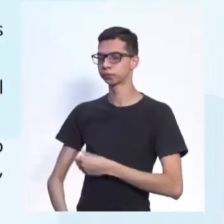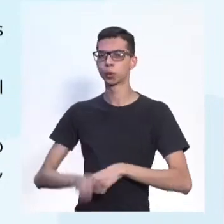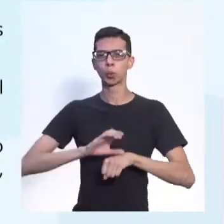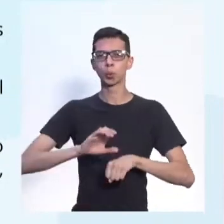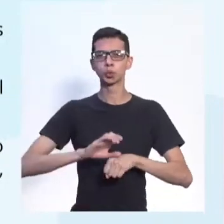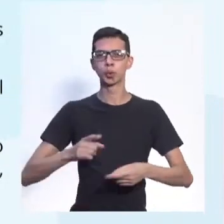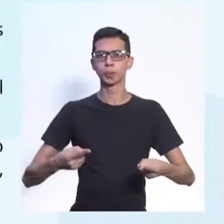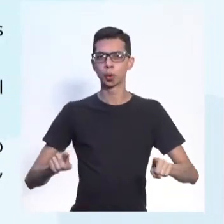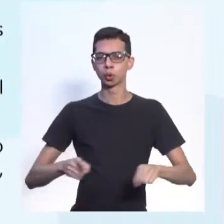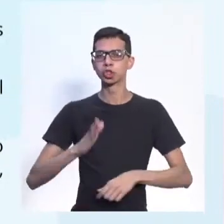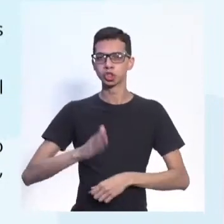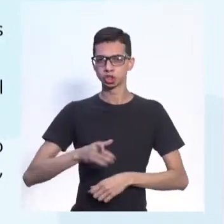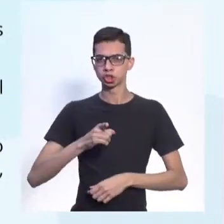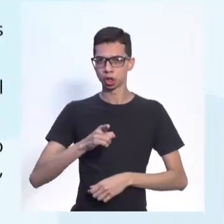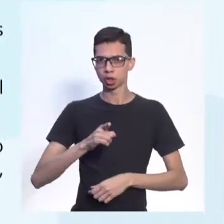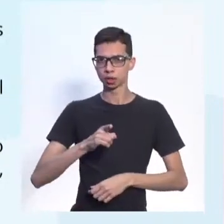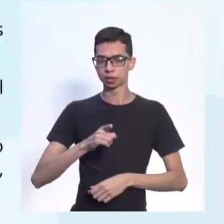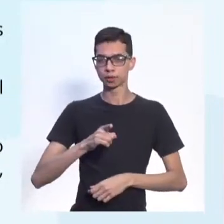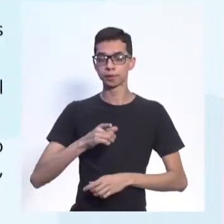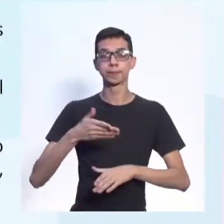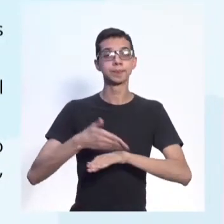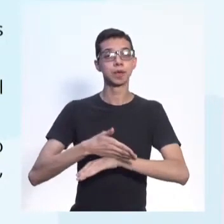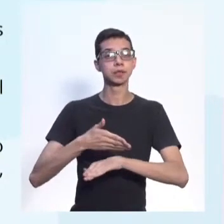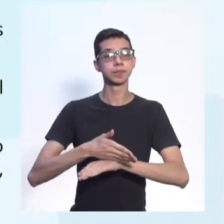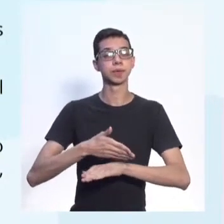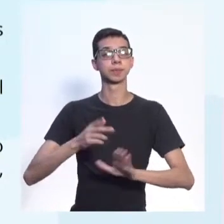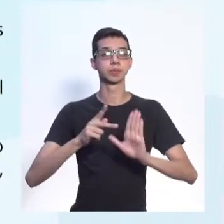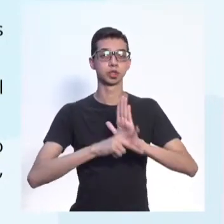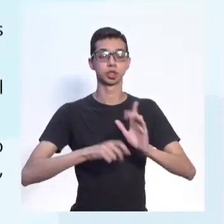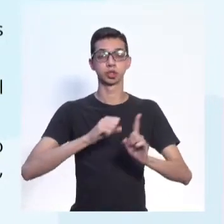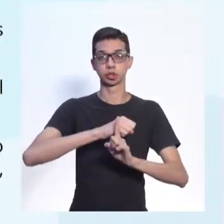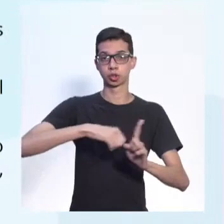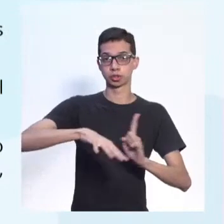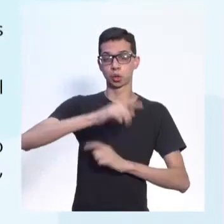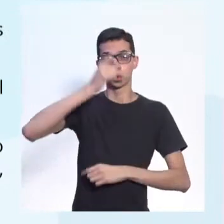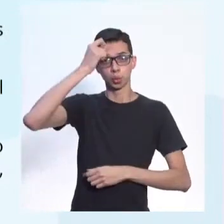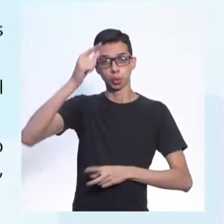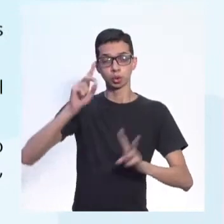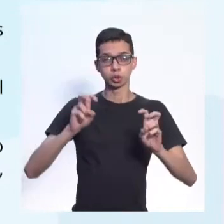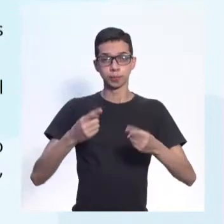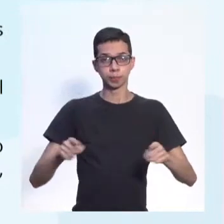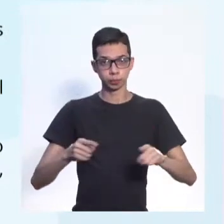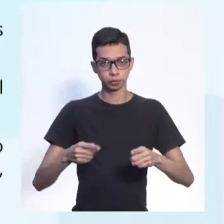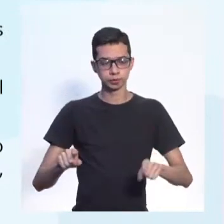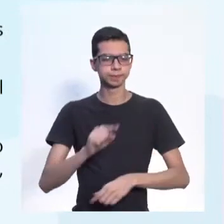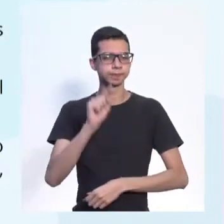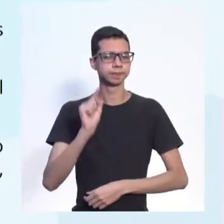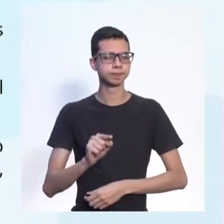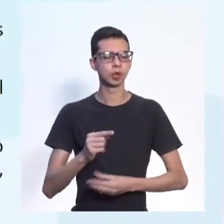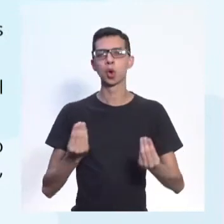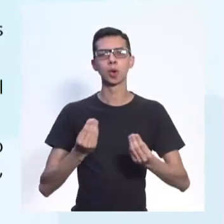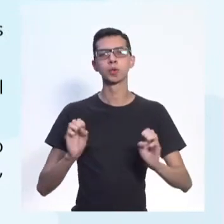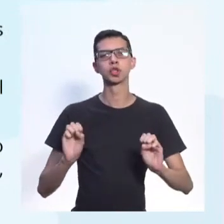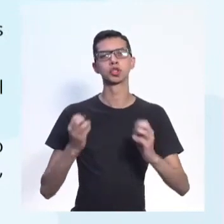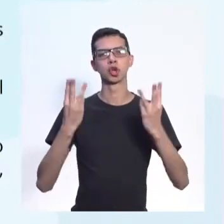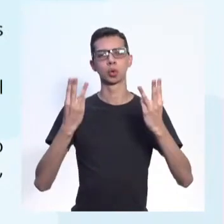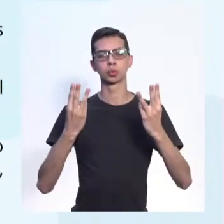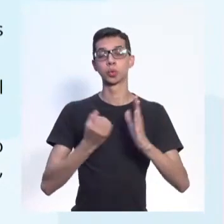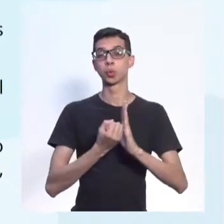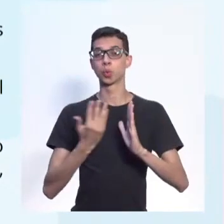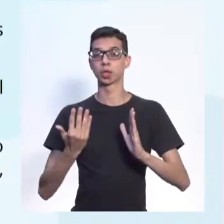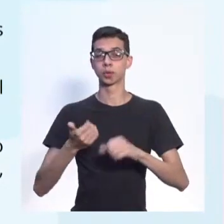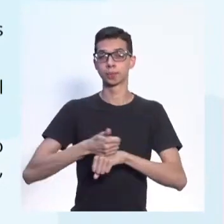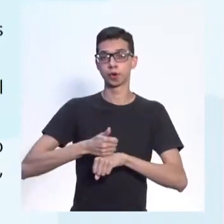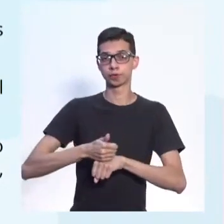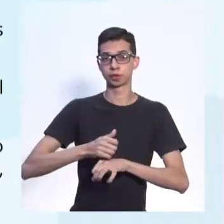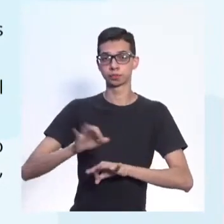música ou participaram de algum projeto social ou cultural ligado à música? Como um show é produzido? Quantos e quais profissionais fazem parte da